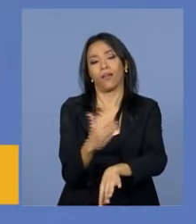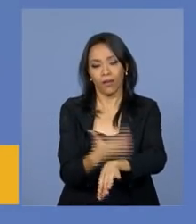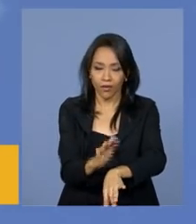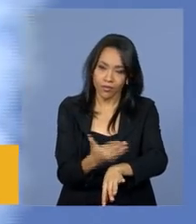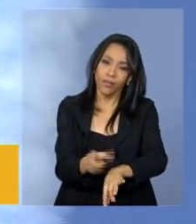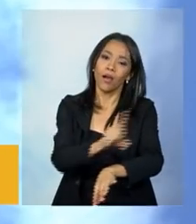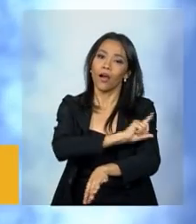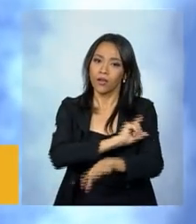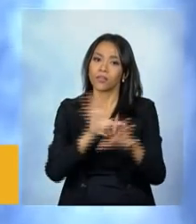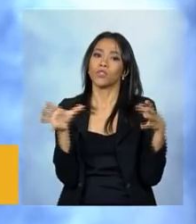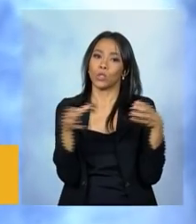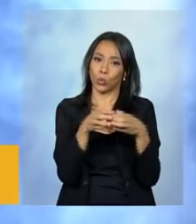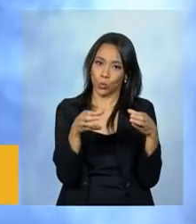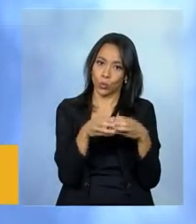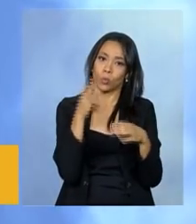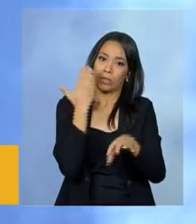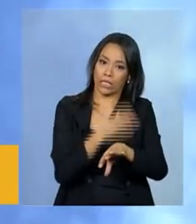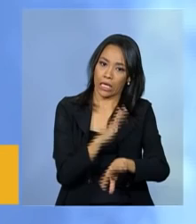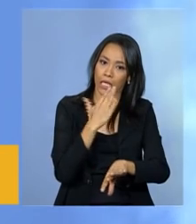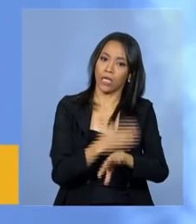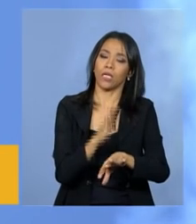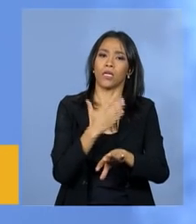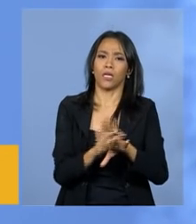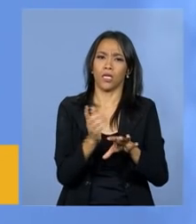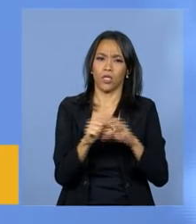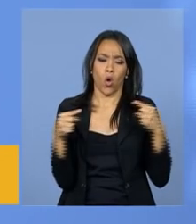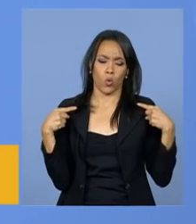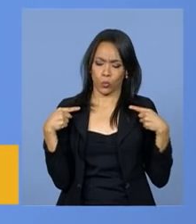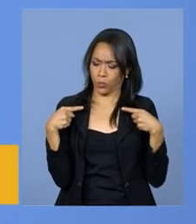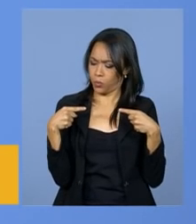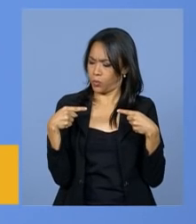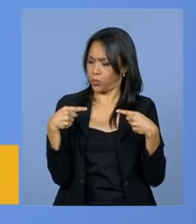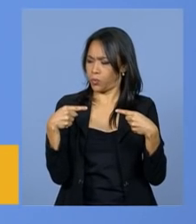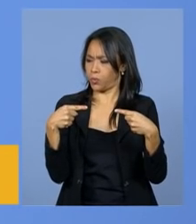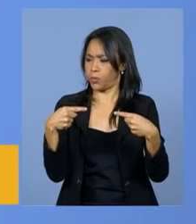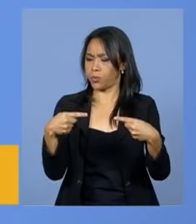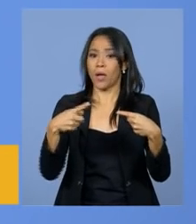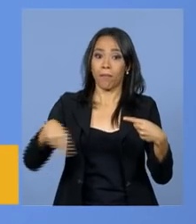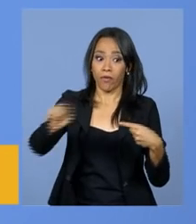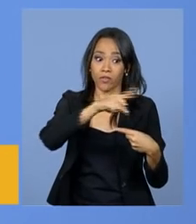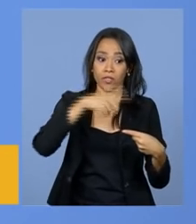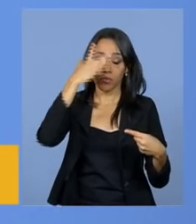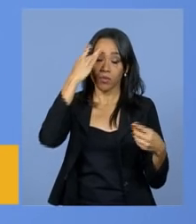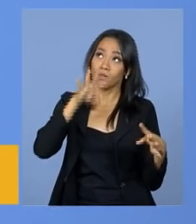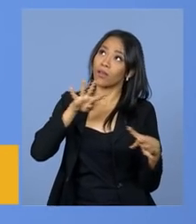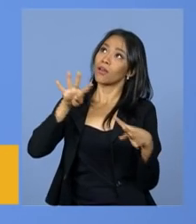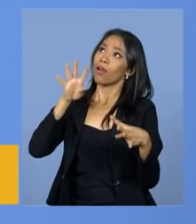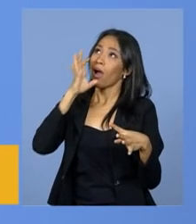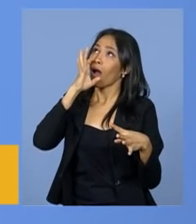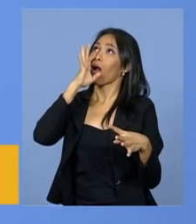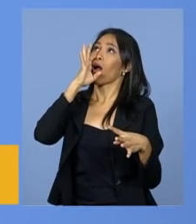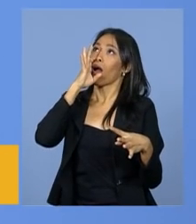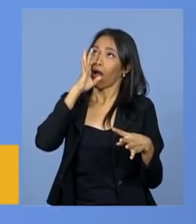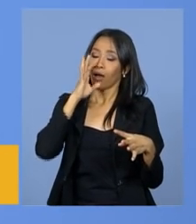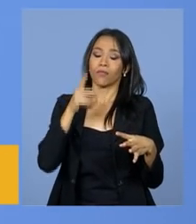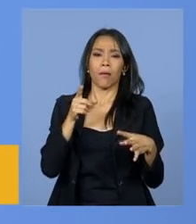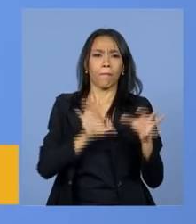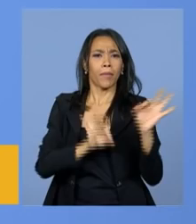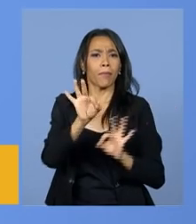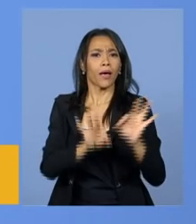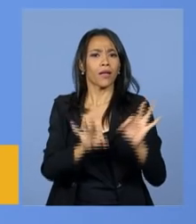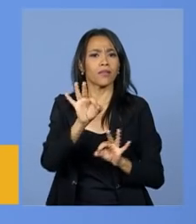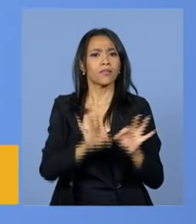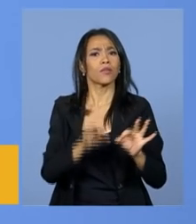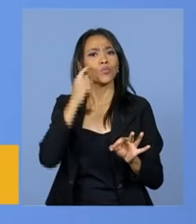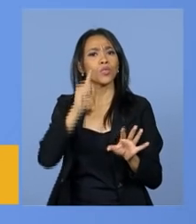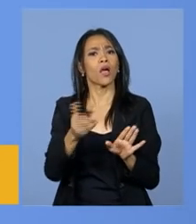né? Eles fazem um balé, né? É um balé todo sincronizado para encantar aqueles que estão presentes. A preparação já vai desde o dia